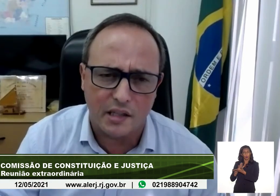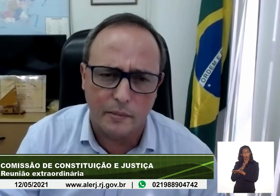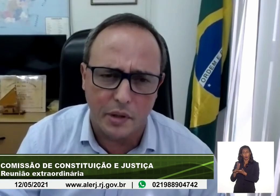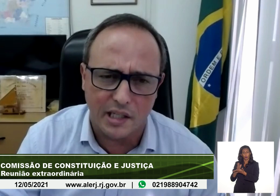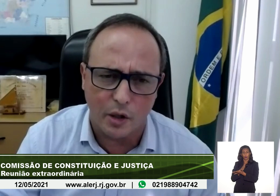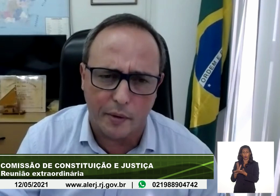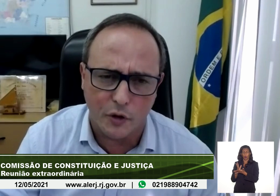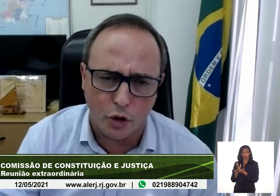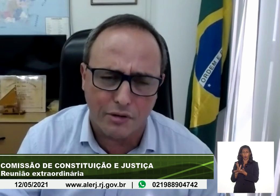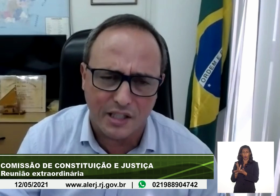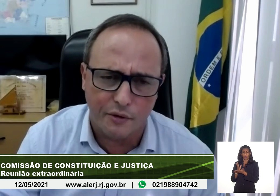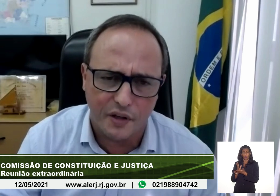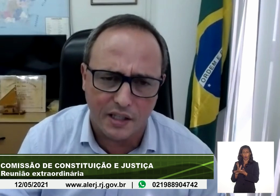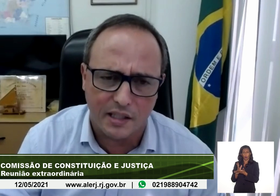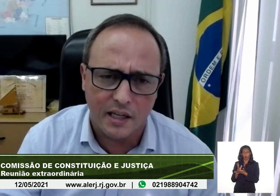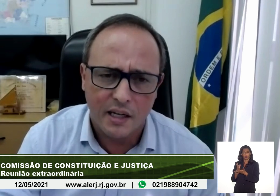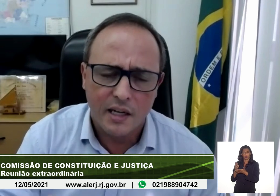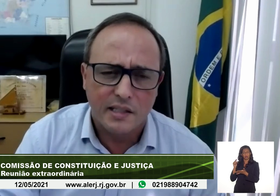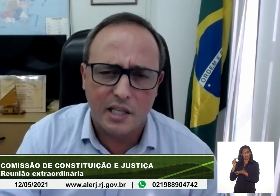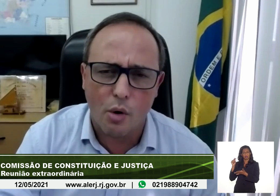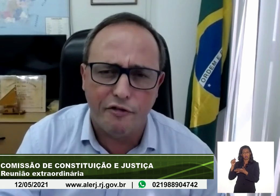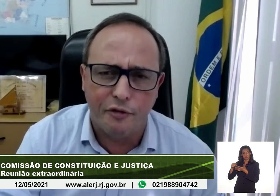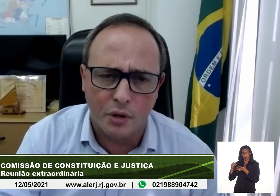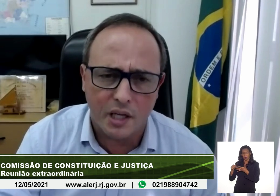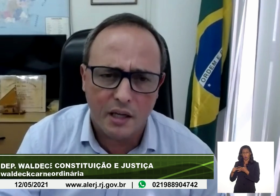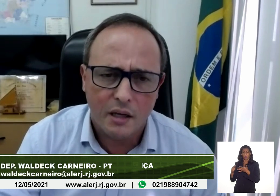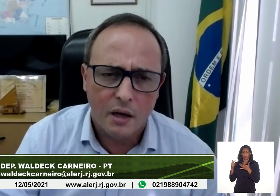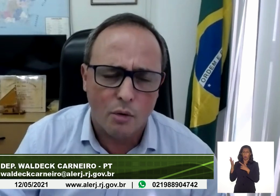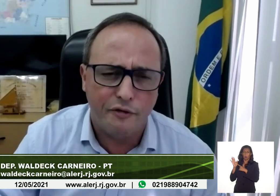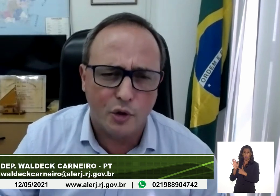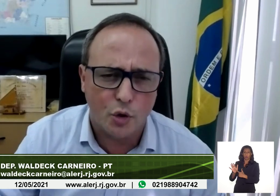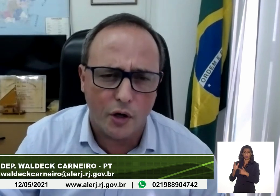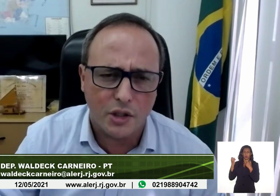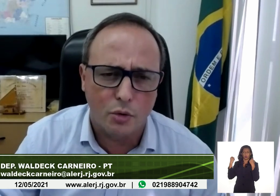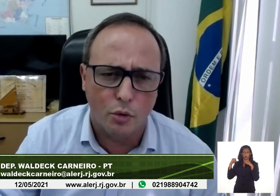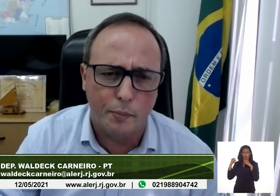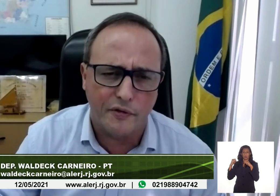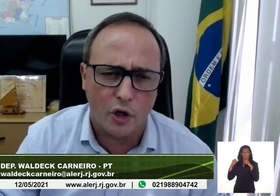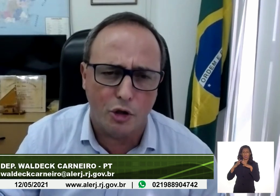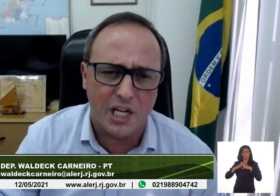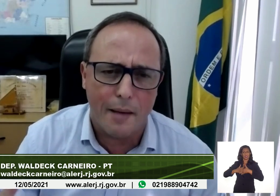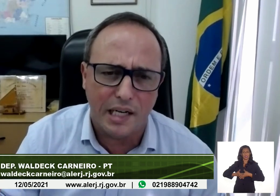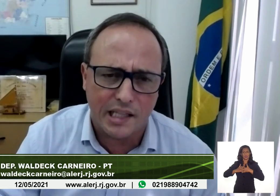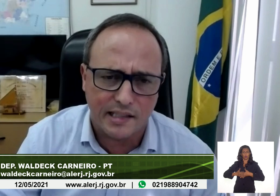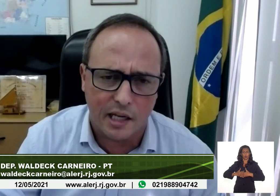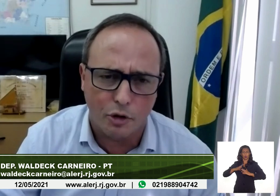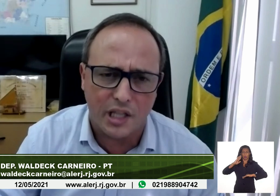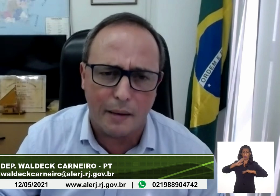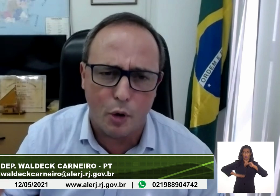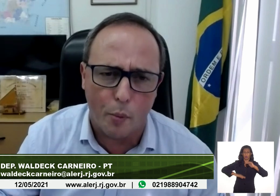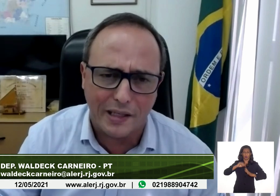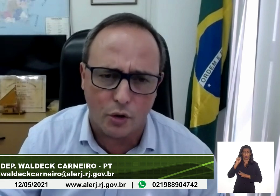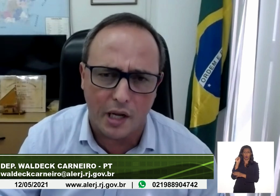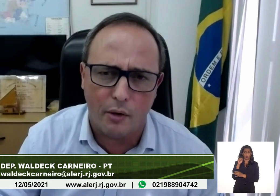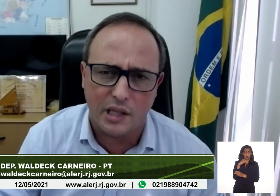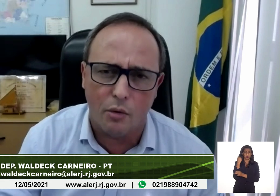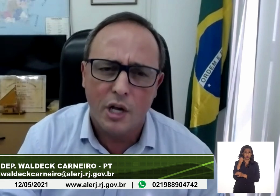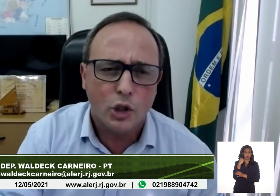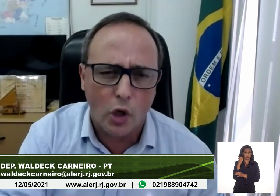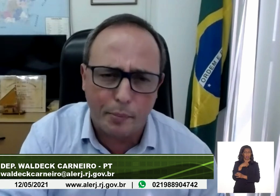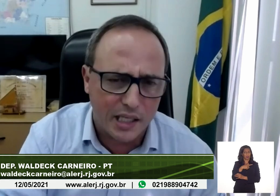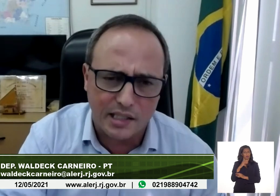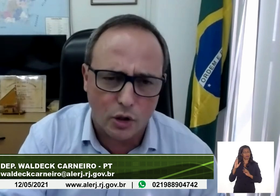funções atribuídas ao professor de educação física se confundem com funções do profissional de reabilitação, de terapia ocupacional.